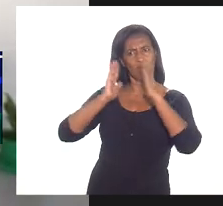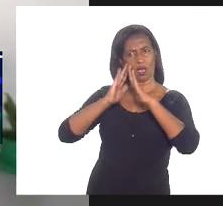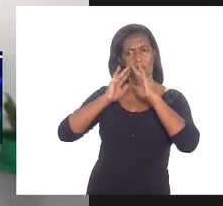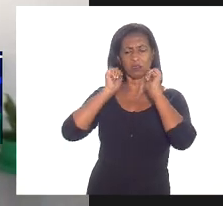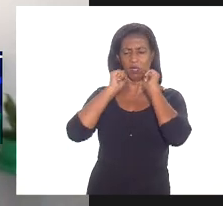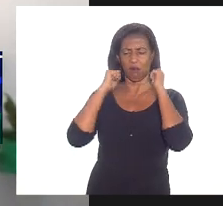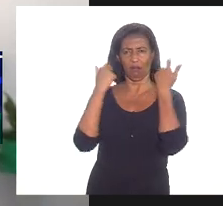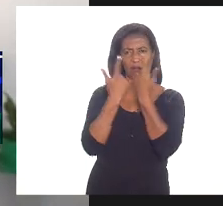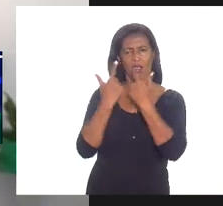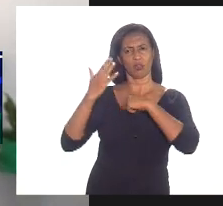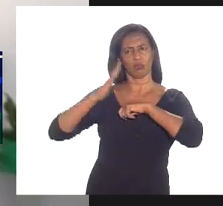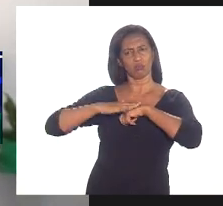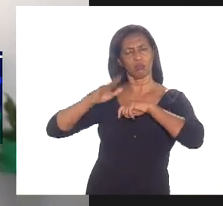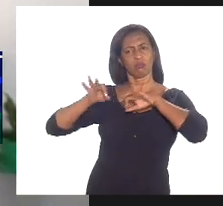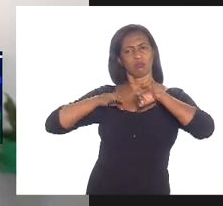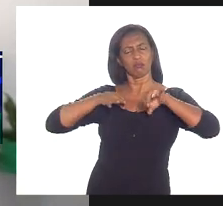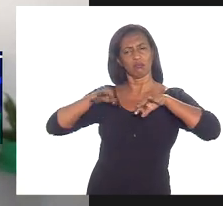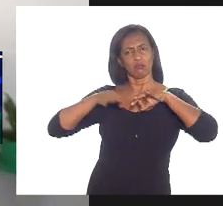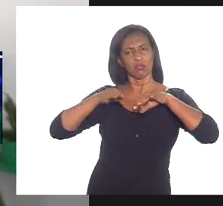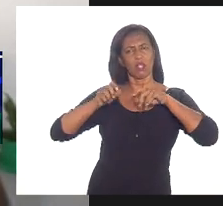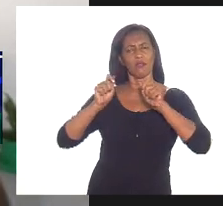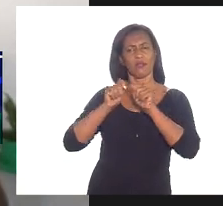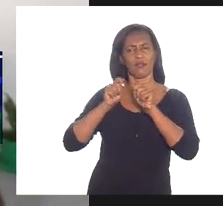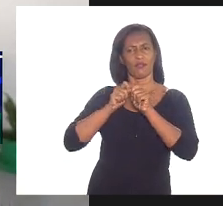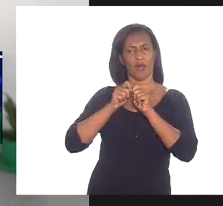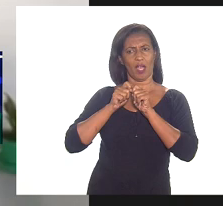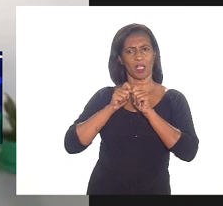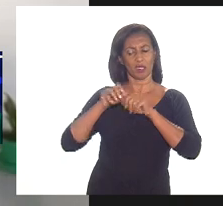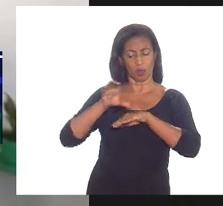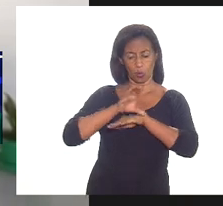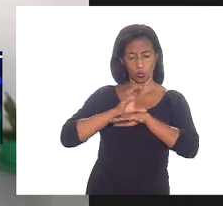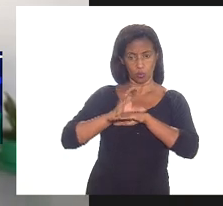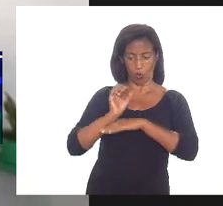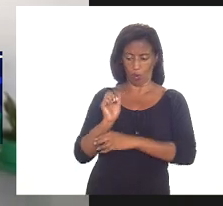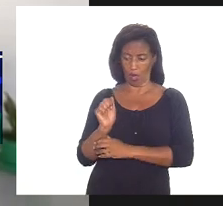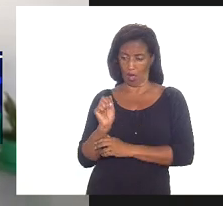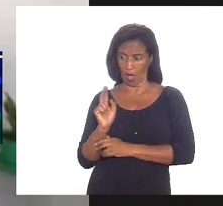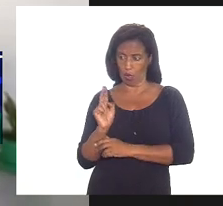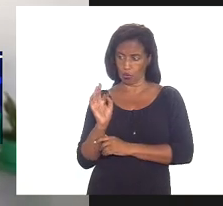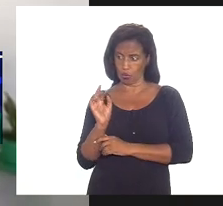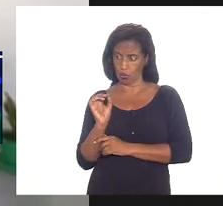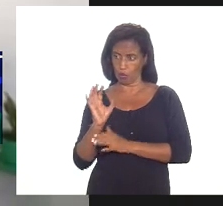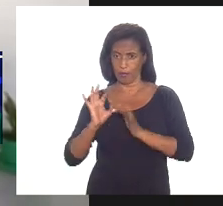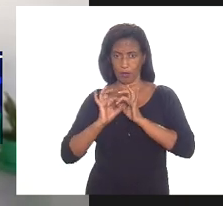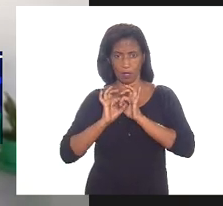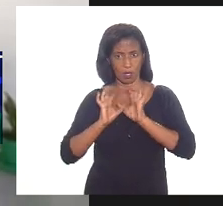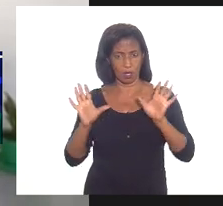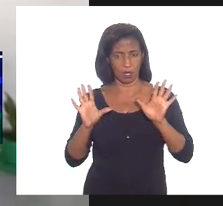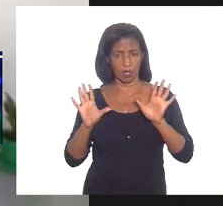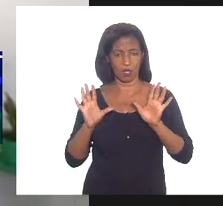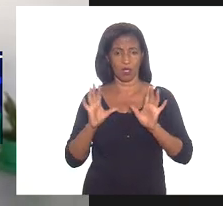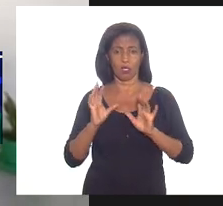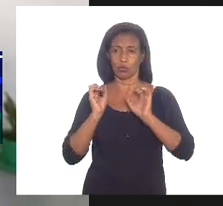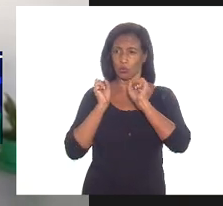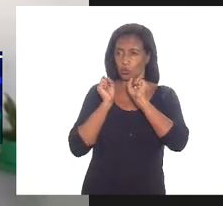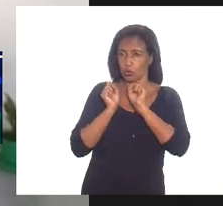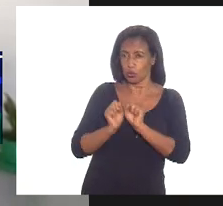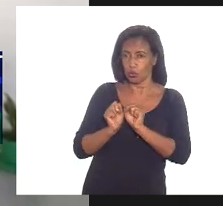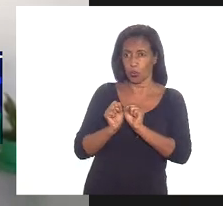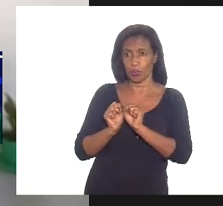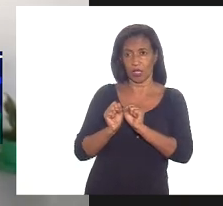propõe a fazer isso tá na Constituição autonomia dos poderes instituídos a